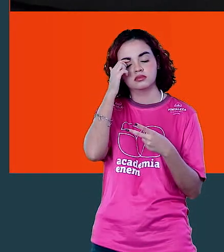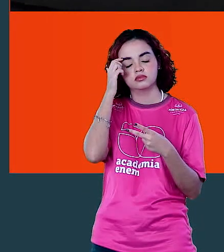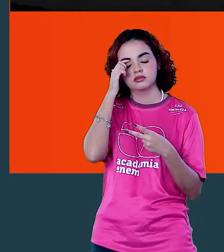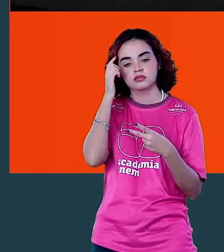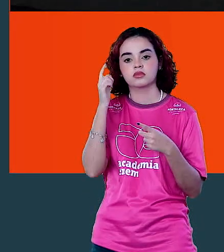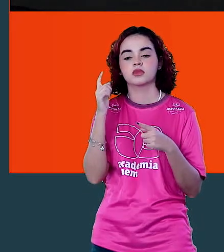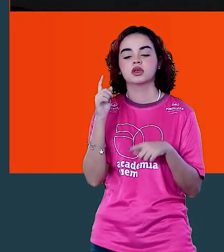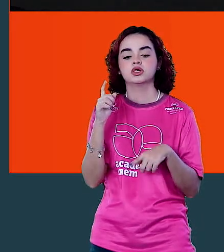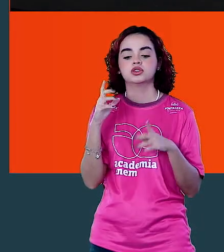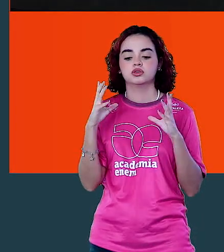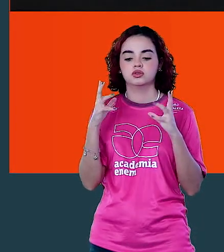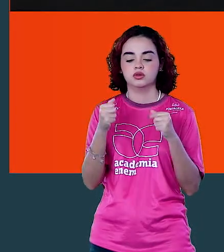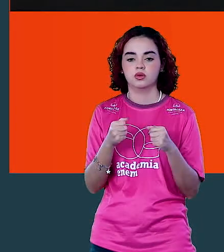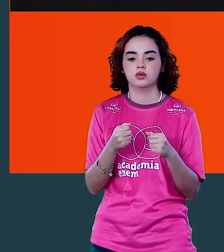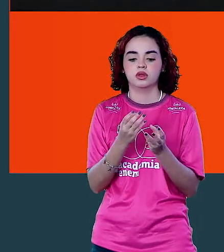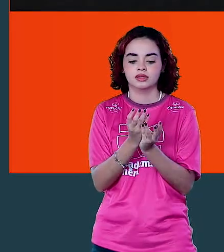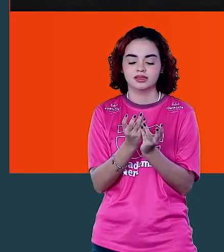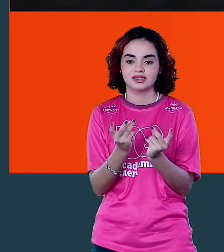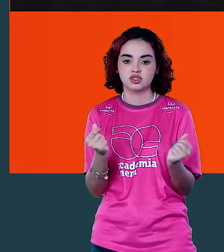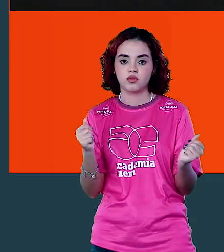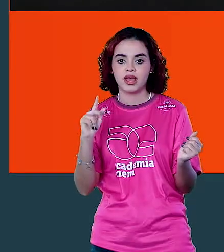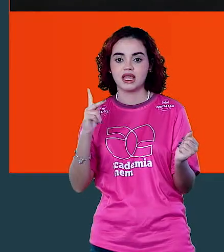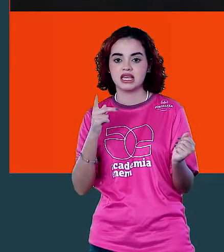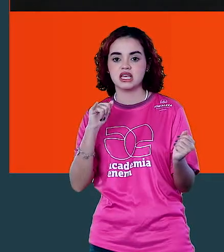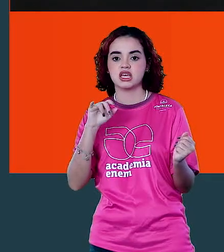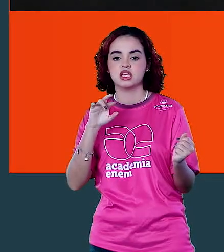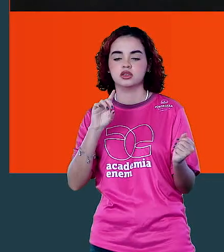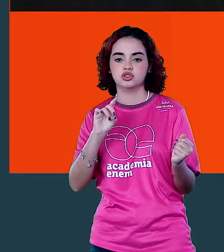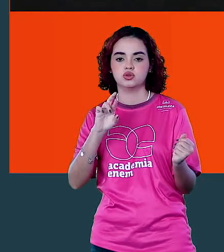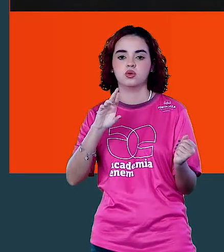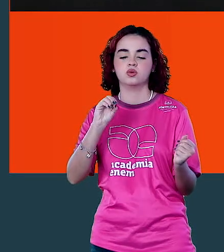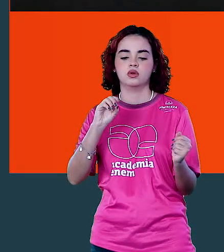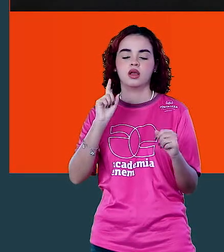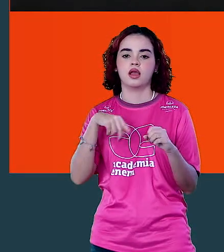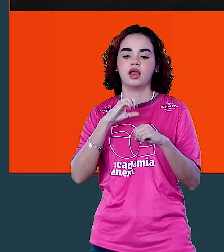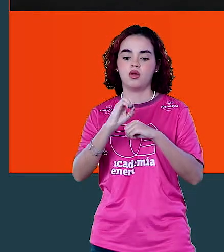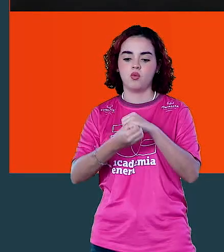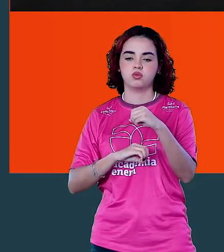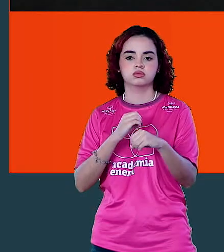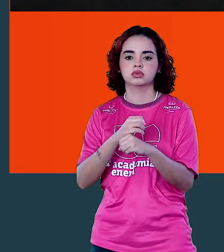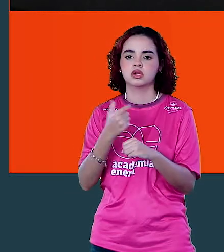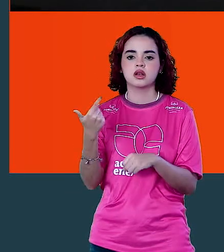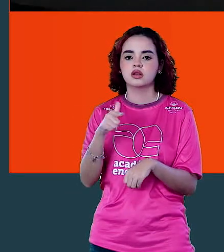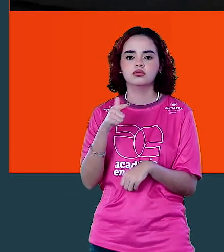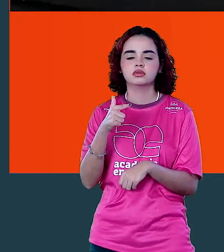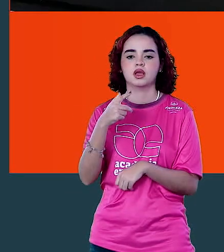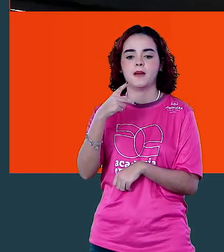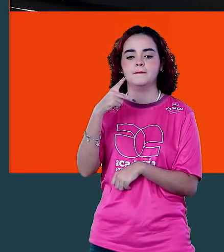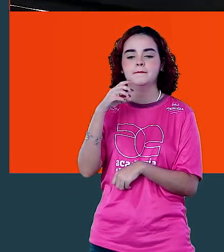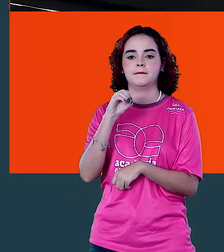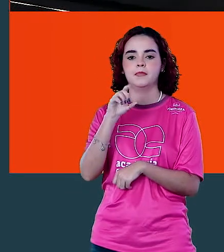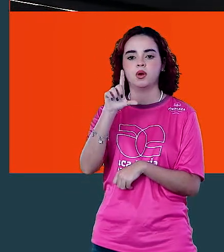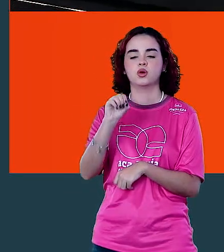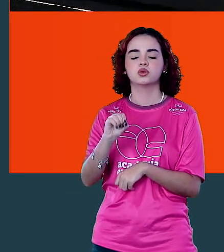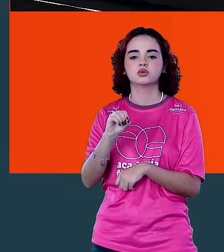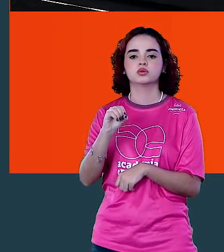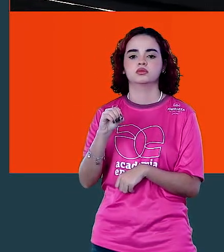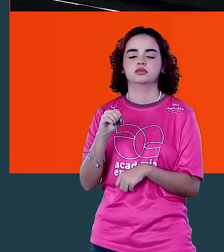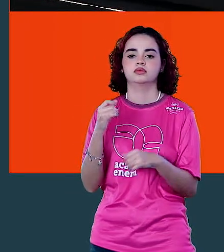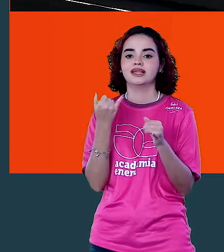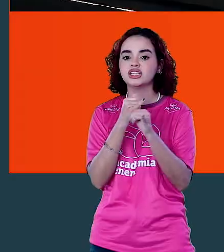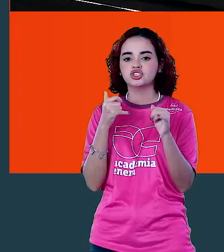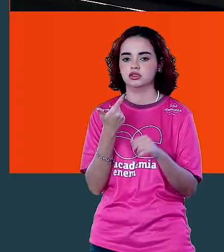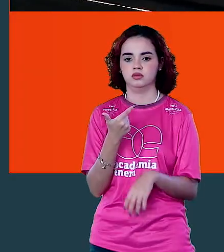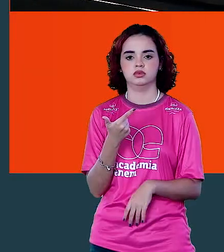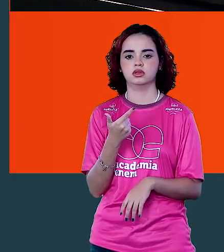se dissolver em hidrocarbonetos também é uma molécula que não tem polos. Também é uma molécula apolar, né?